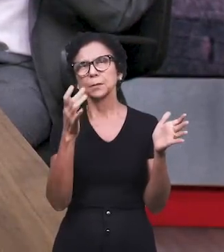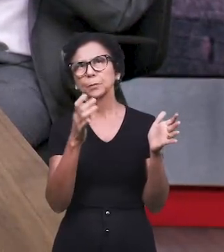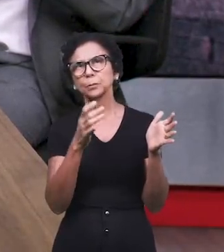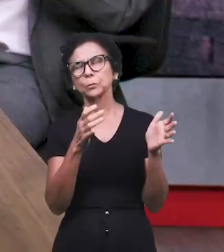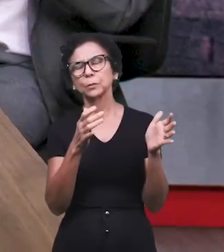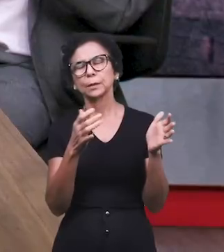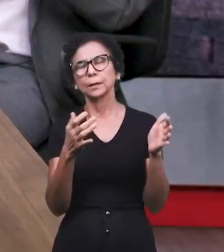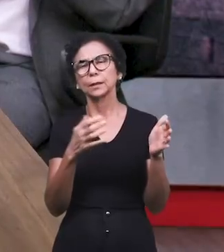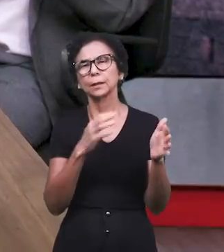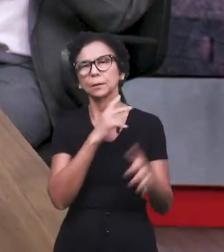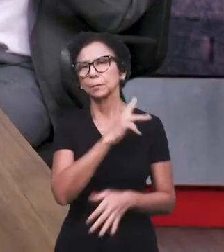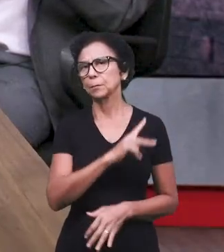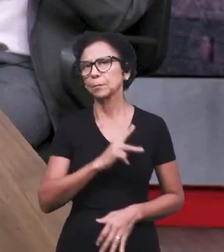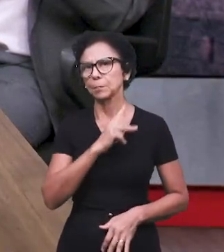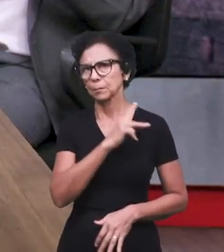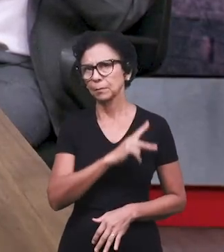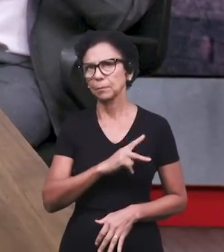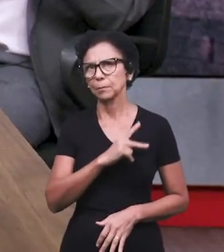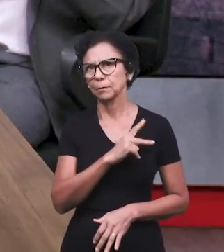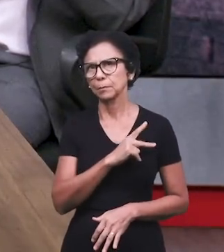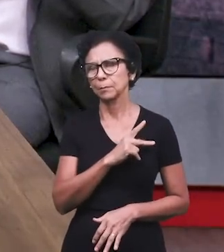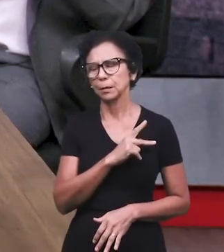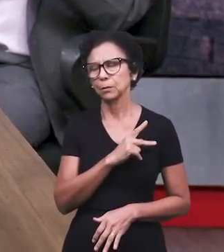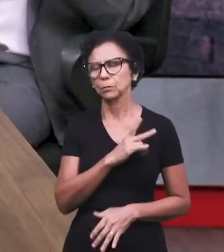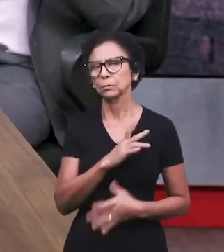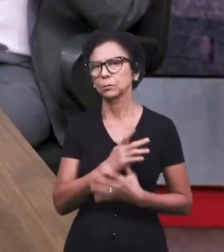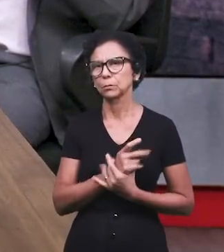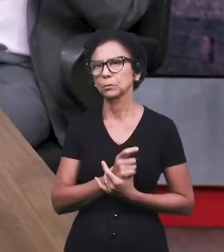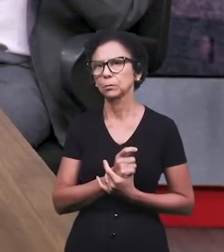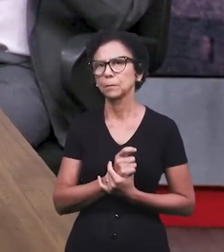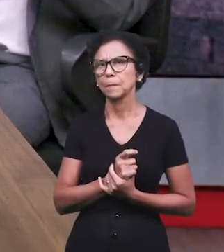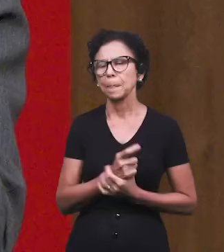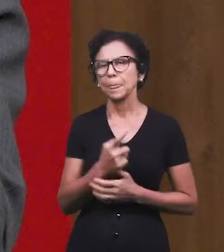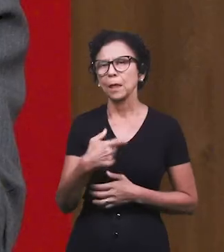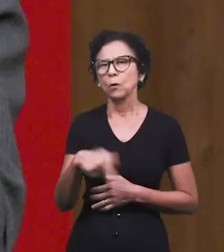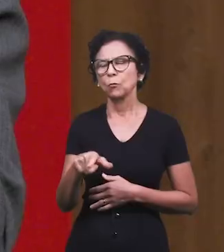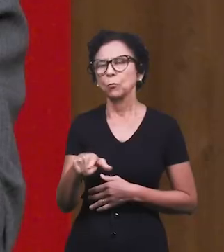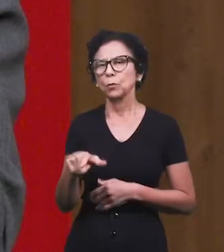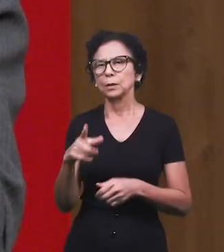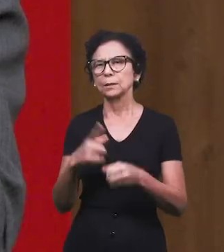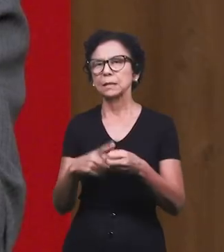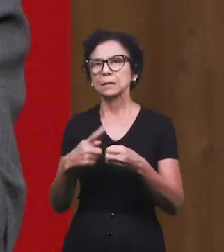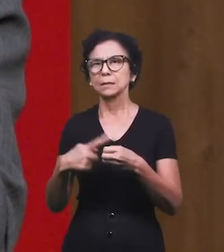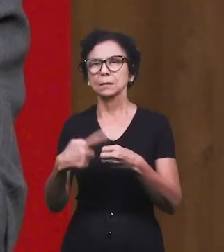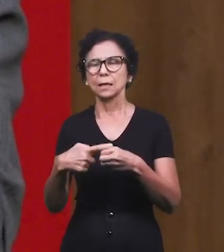gente sabe que quando Paulo esteve em Éfeso, né?